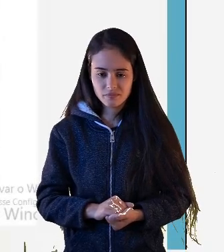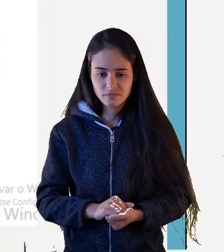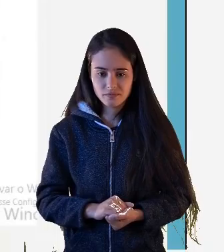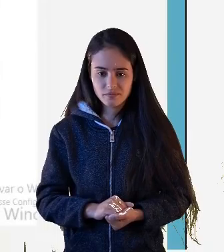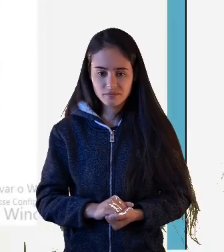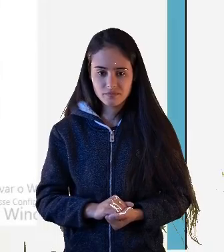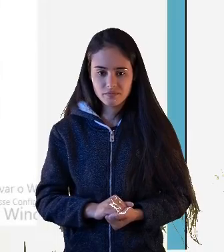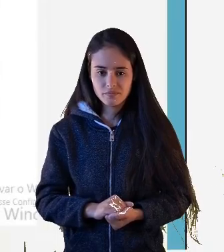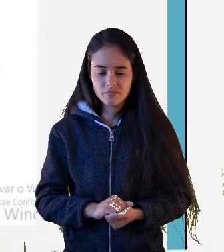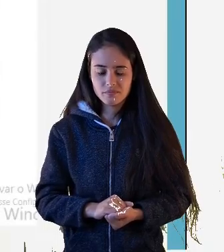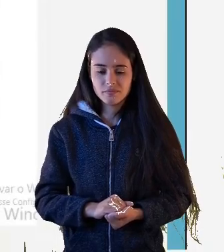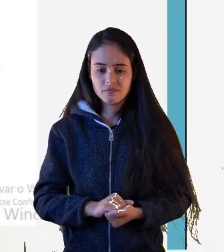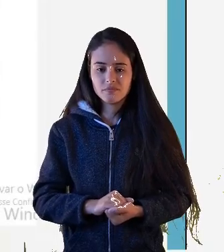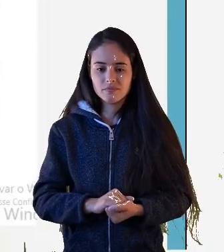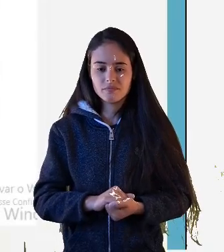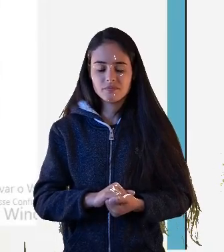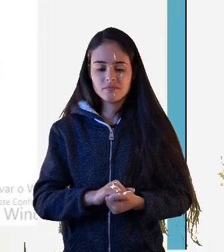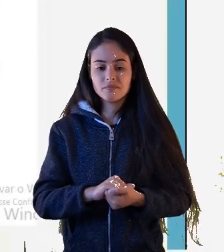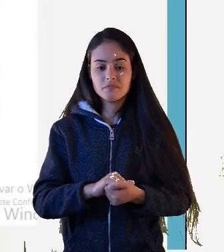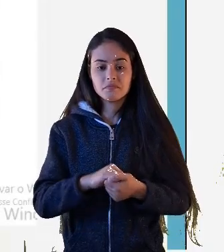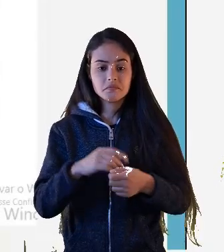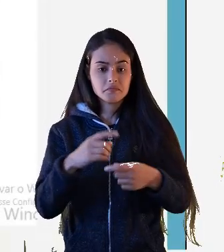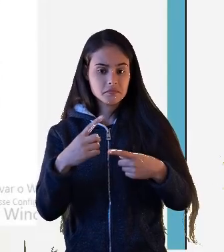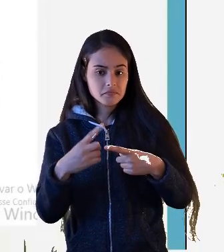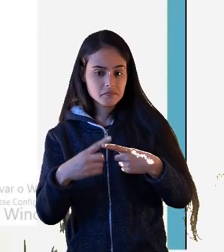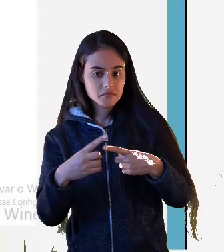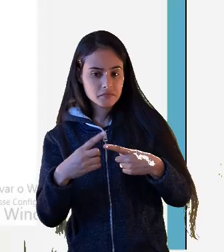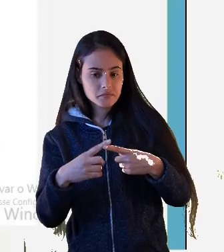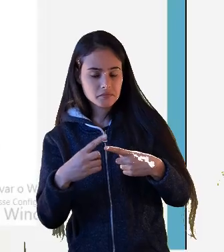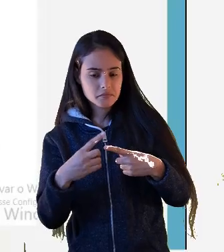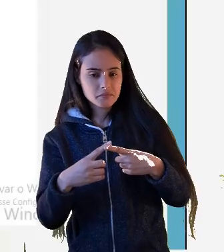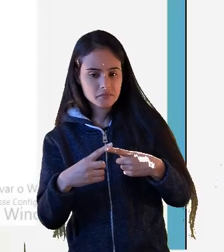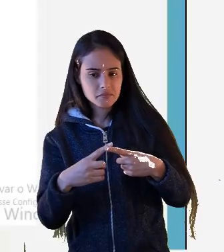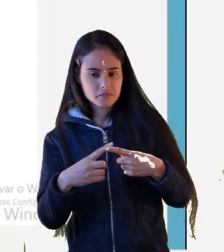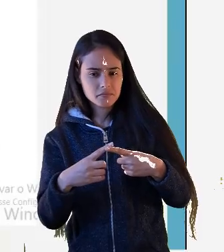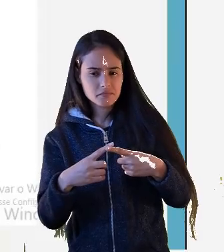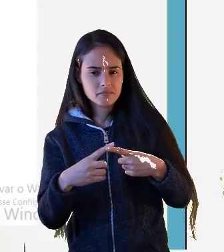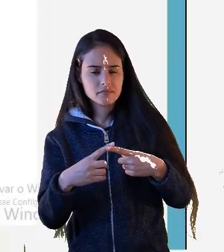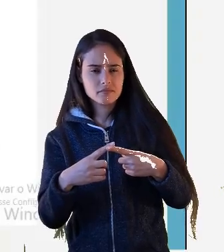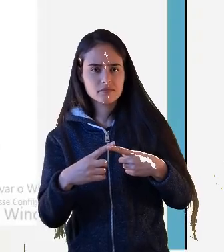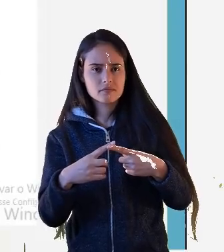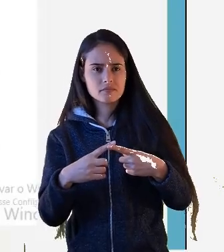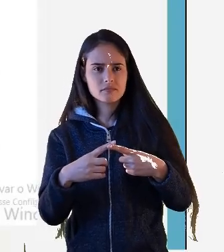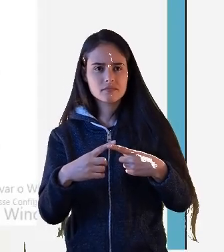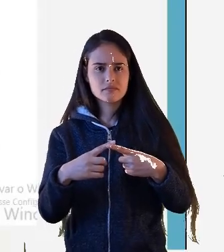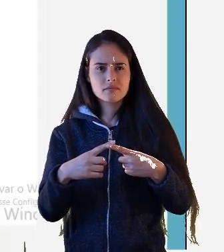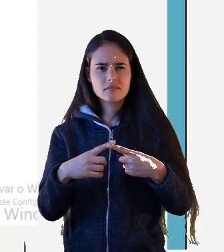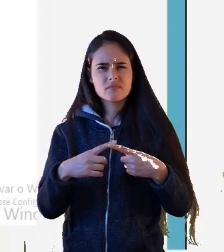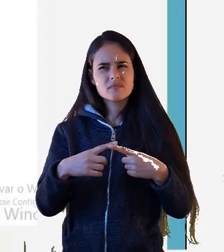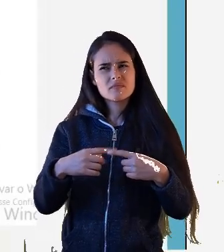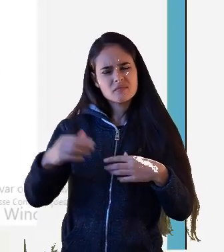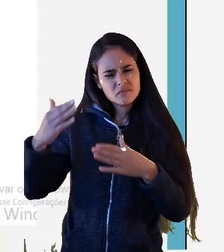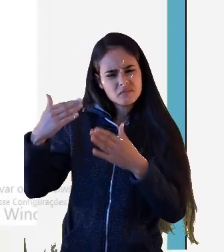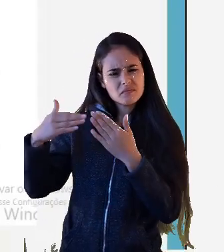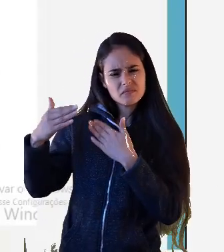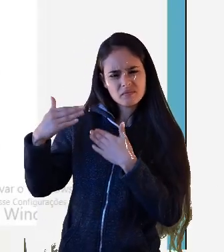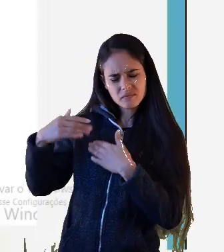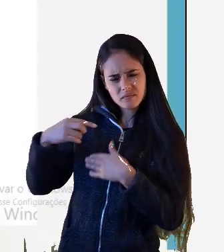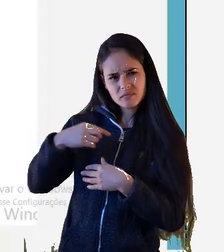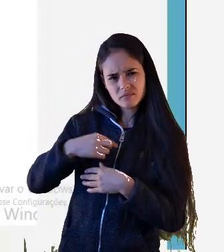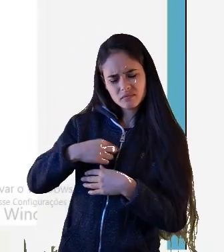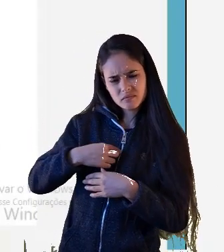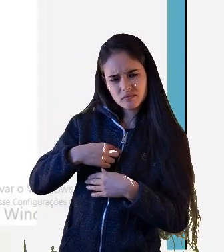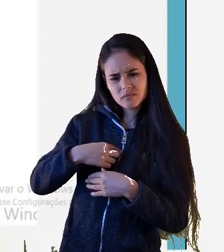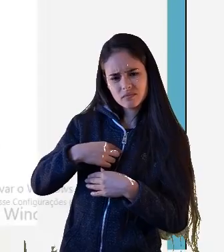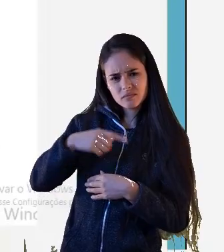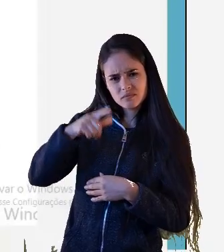de estudantis, né? Elas ajudam muito a gente, né? Porque a gente que vem de família mais pobre, né?